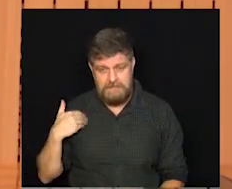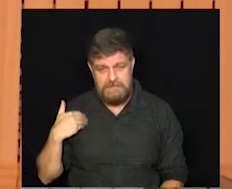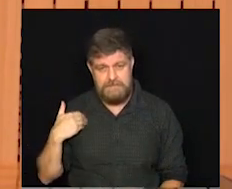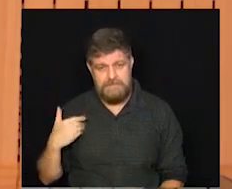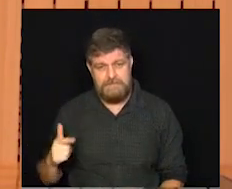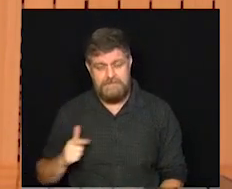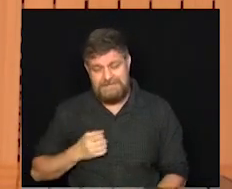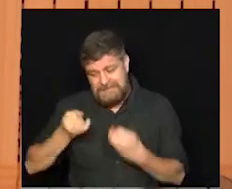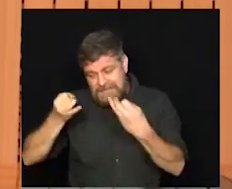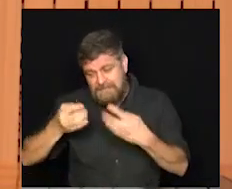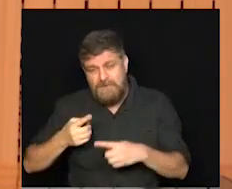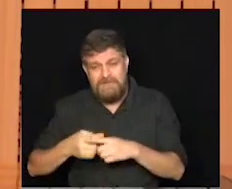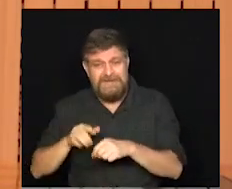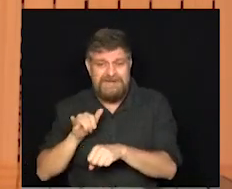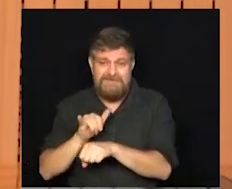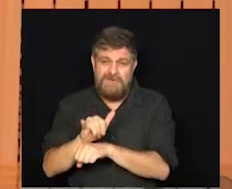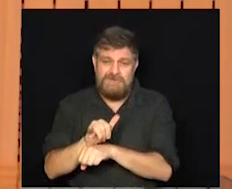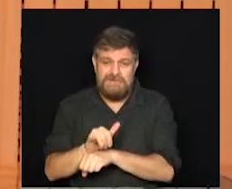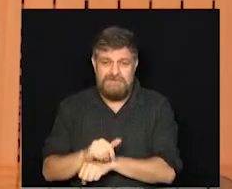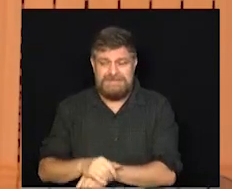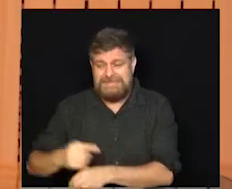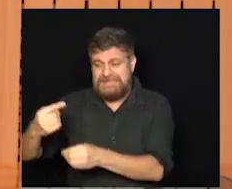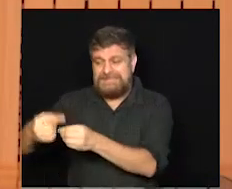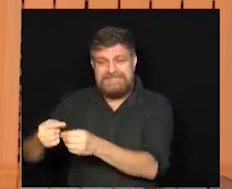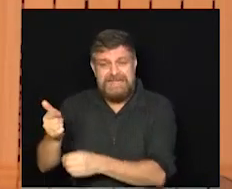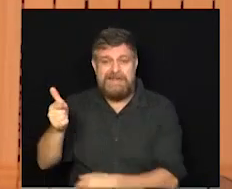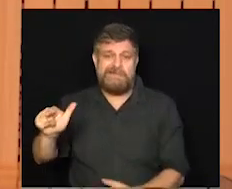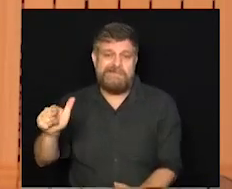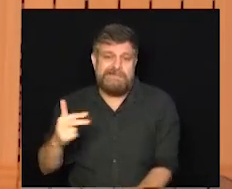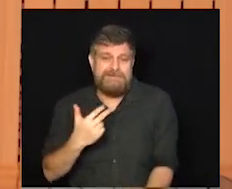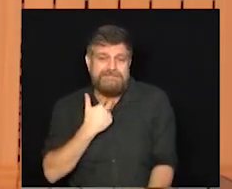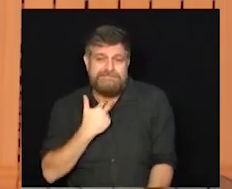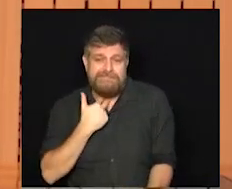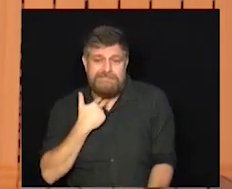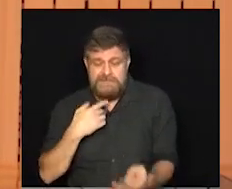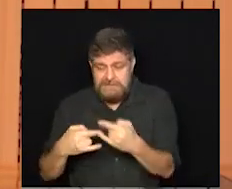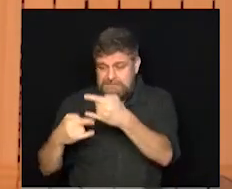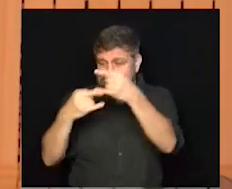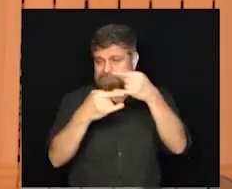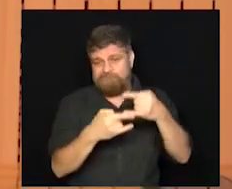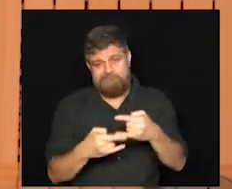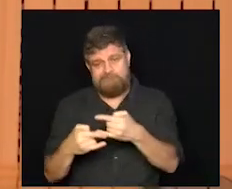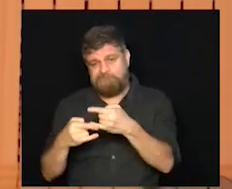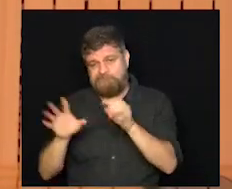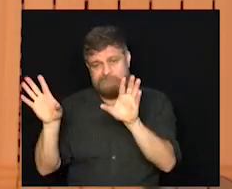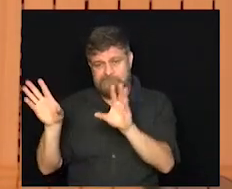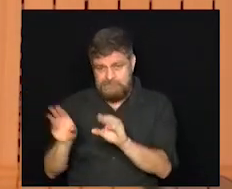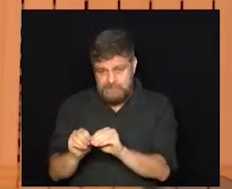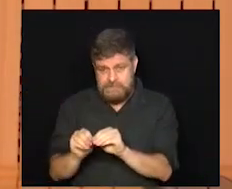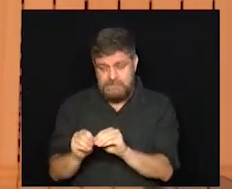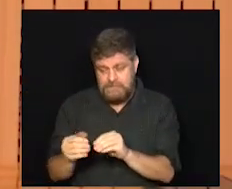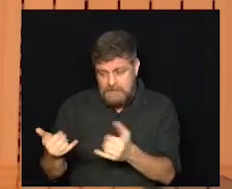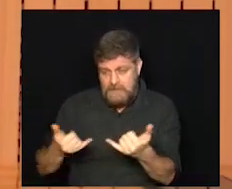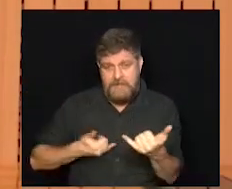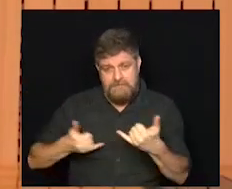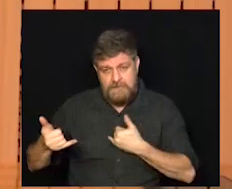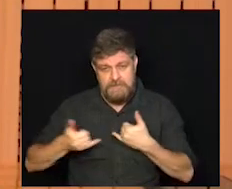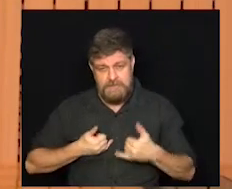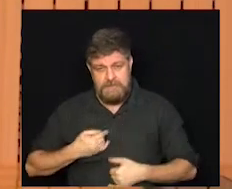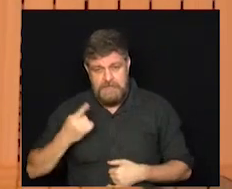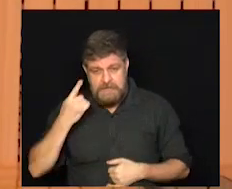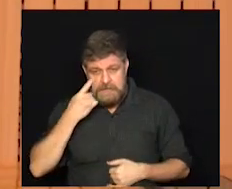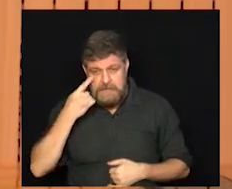a justificativa, ela está fora de Campinas, por isso não está aqui conosco, participando da comissão, mas nos avisa que está acompanhando através